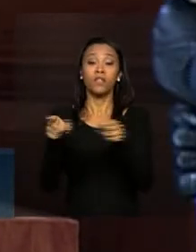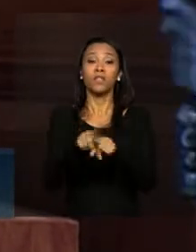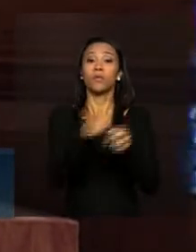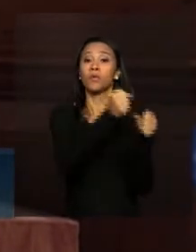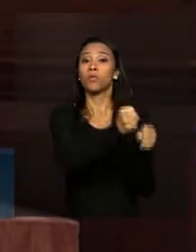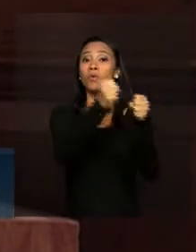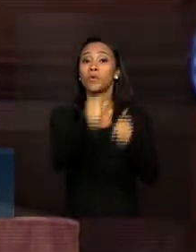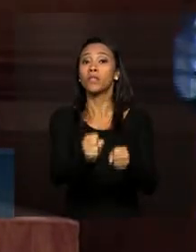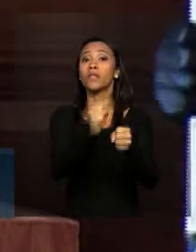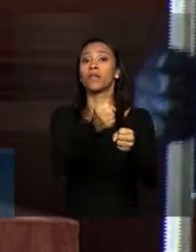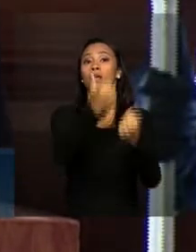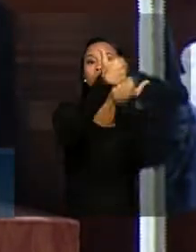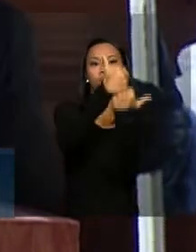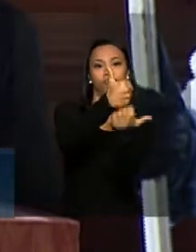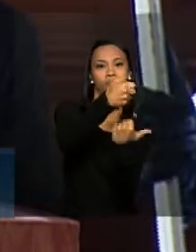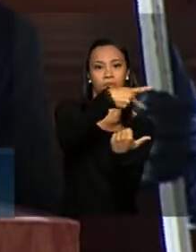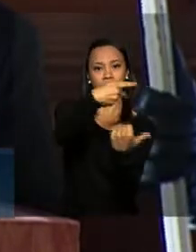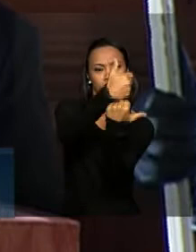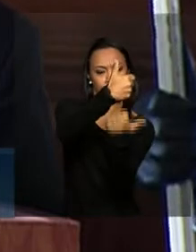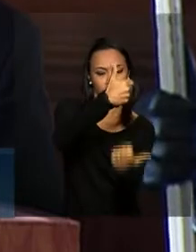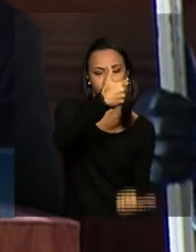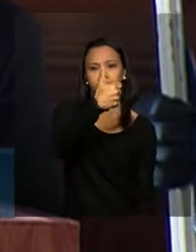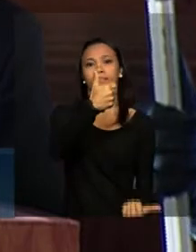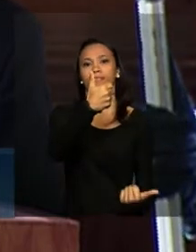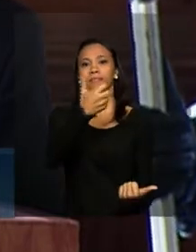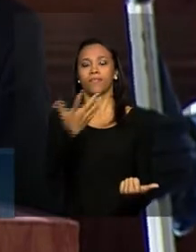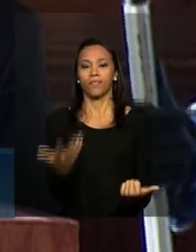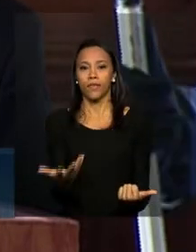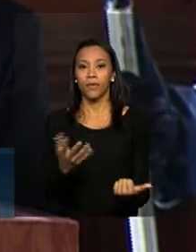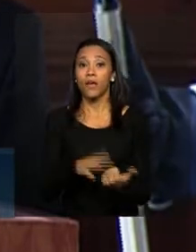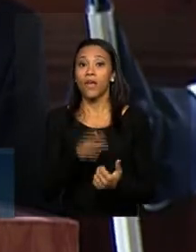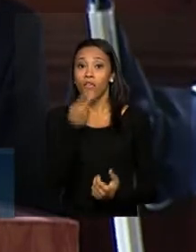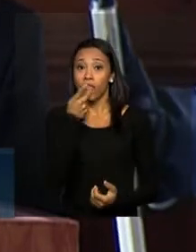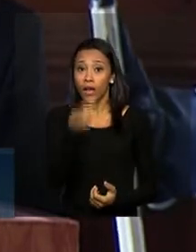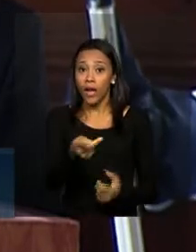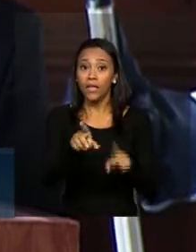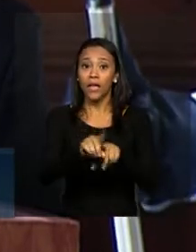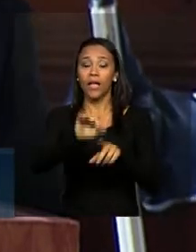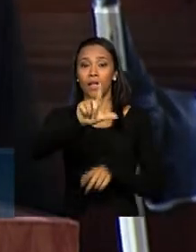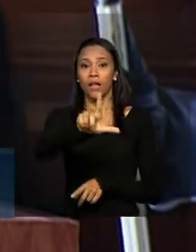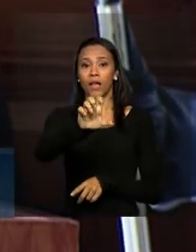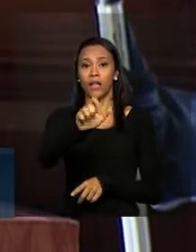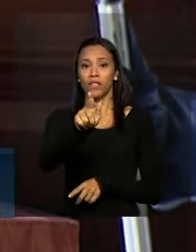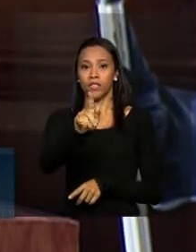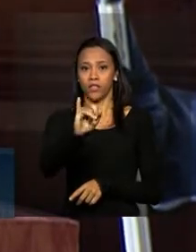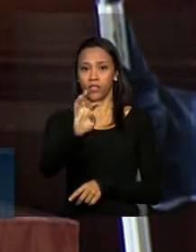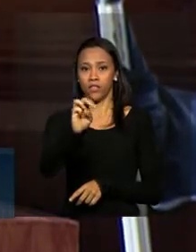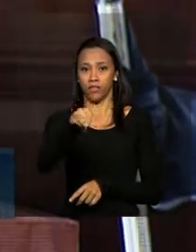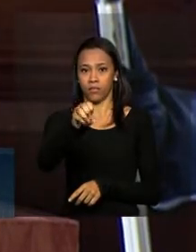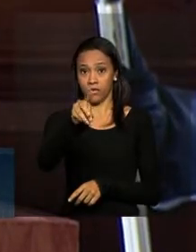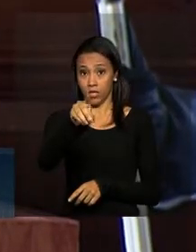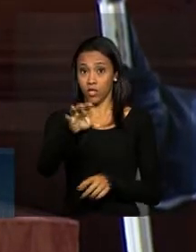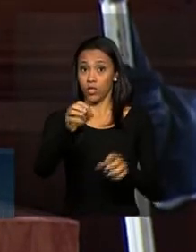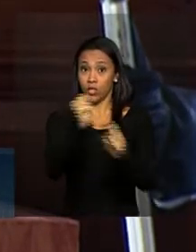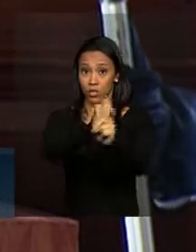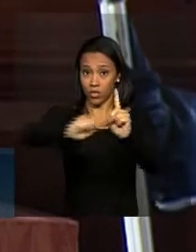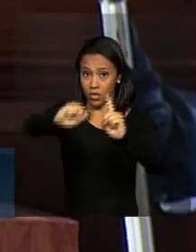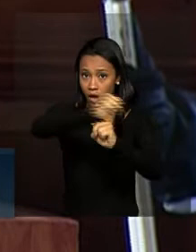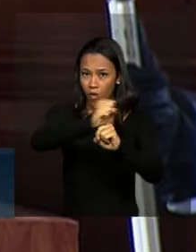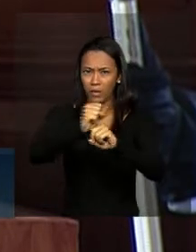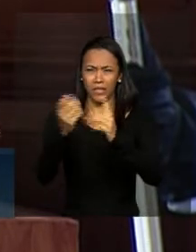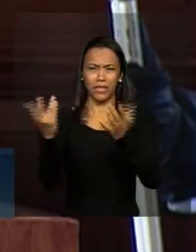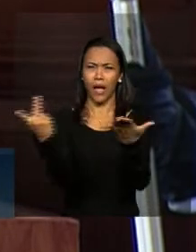incumbe pacificar as relações sociais. A chamada litigiosidade social decorrente precisamente dos